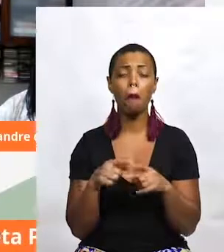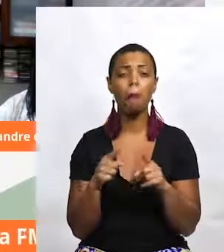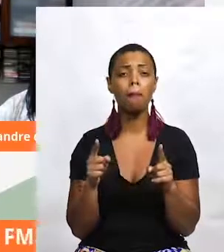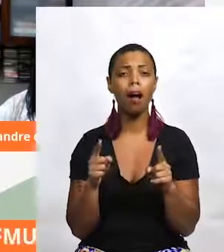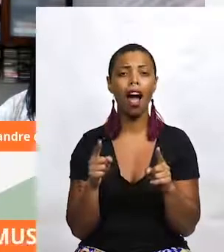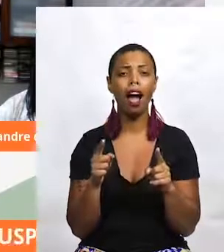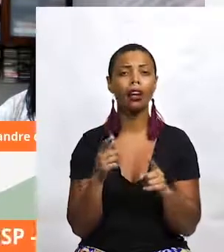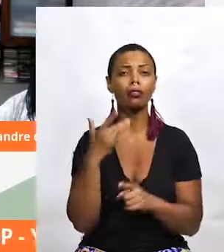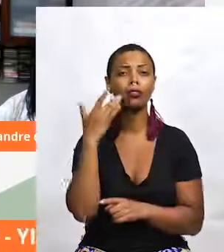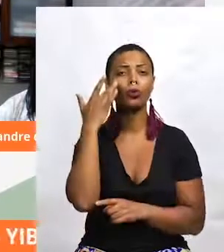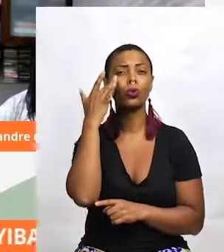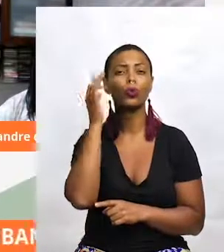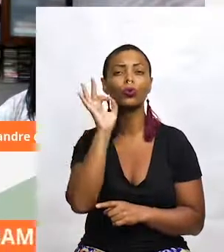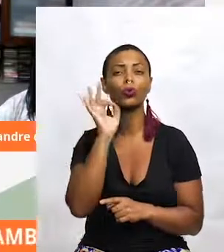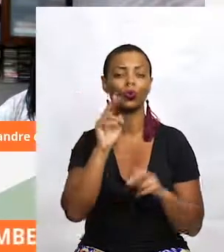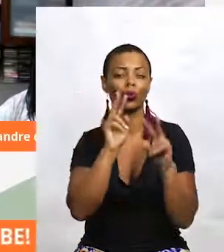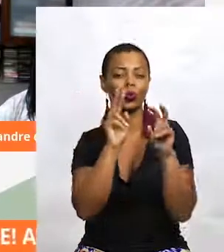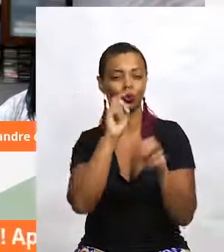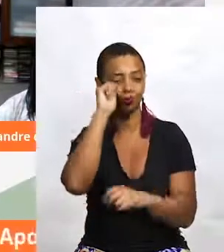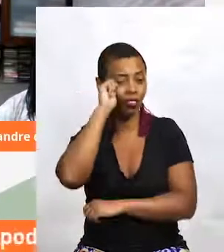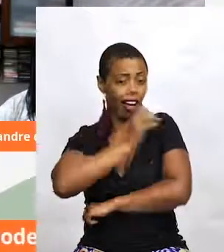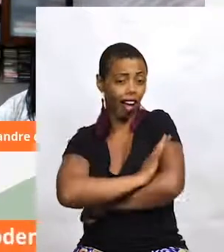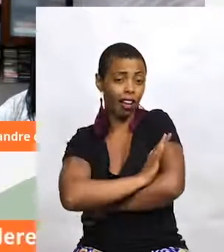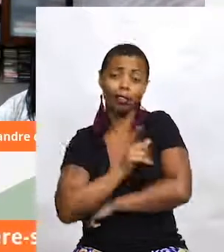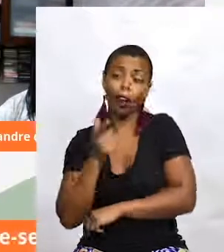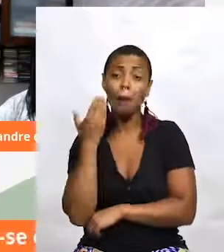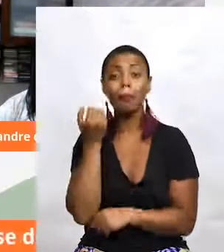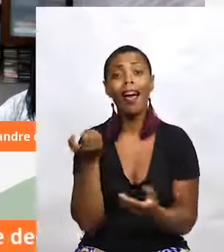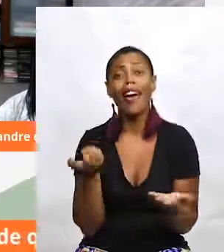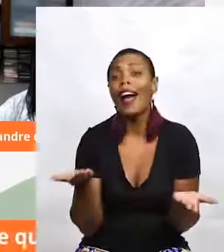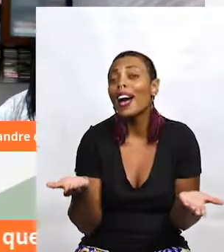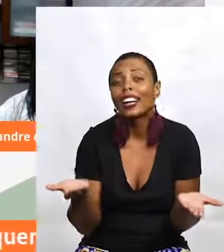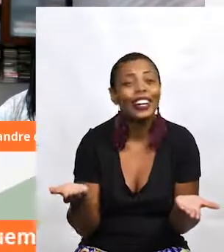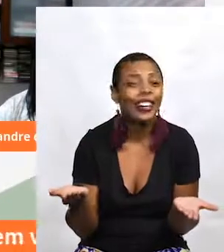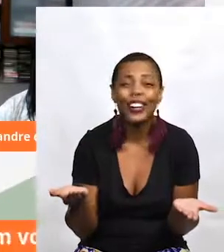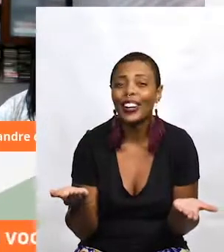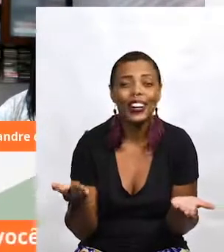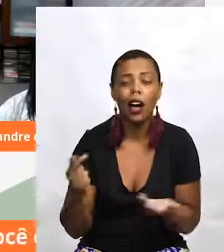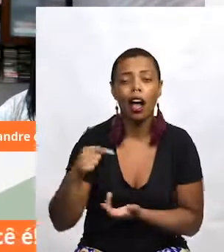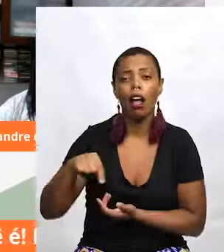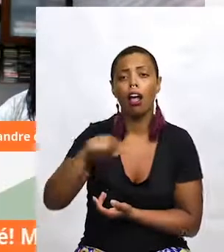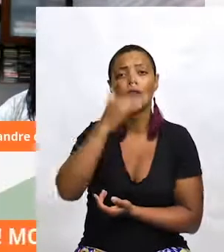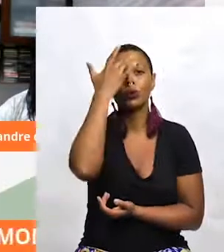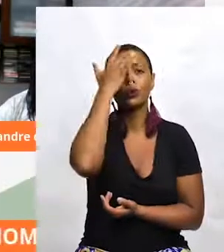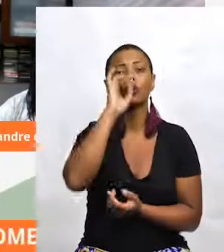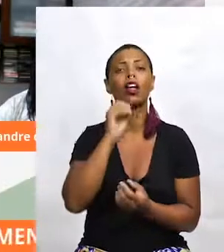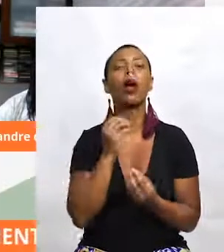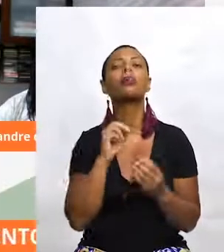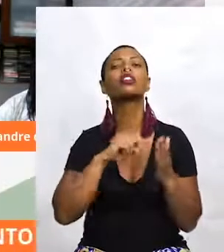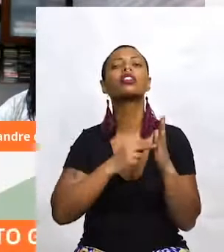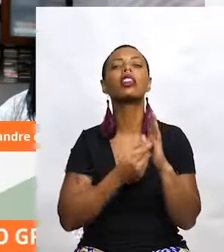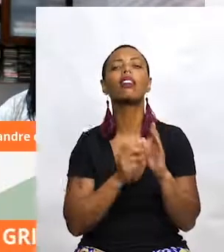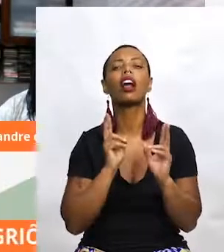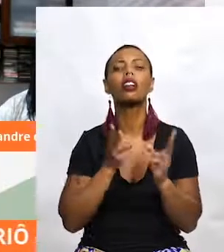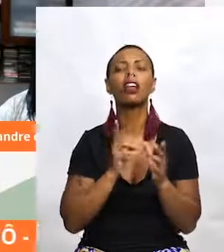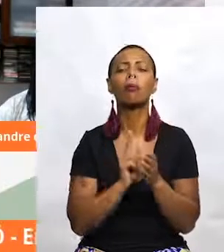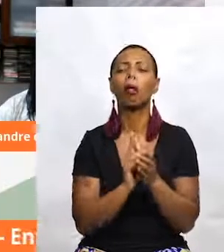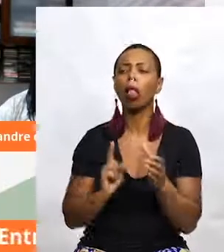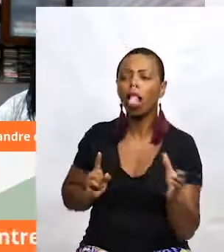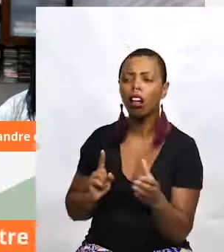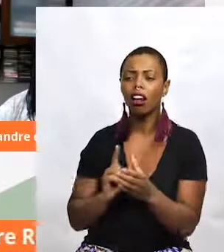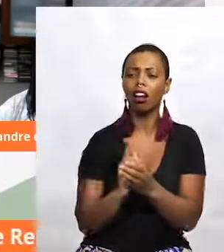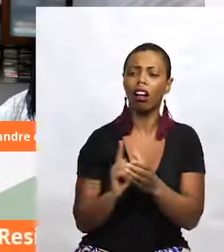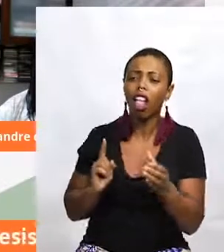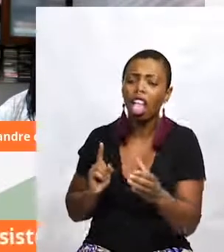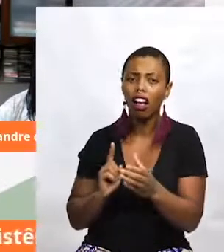que é o racismo, né? Porque eles não são brancos, né? Eles não sabem o que é você sempre ser deixado de lado, você